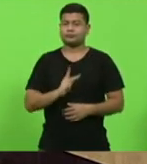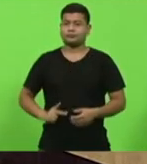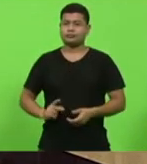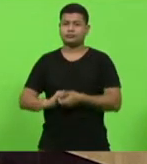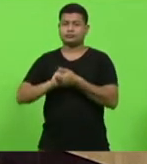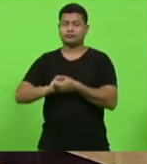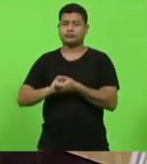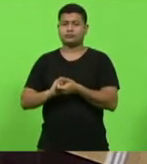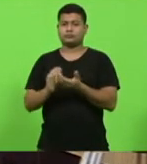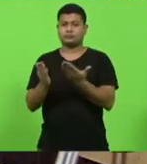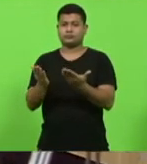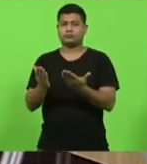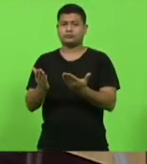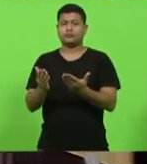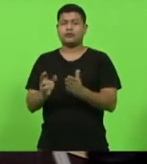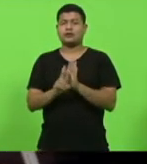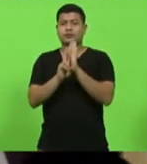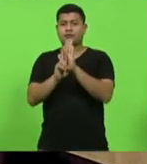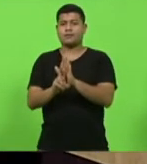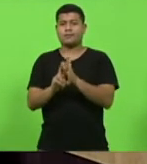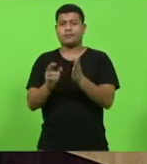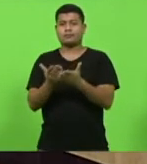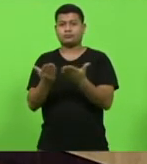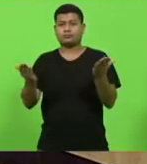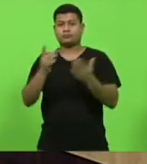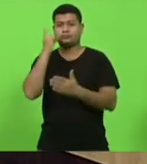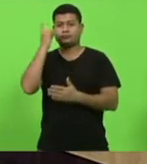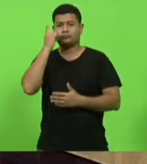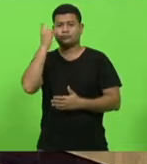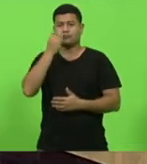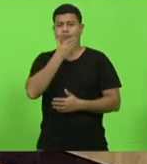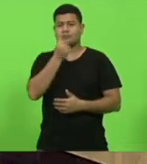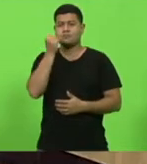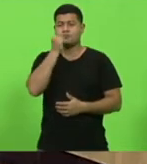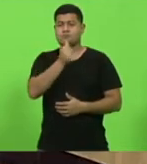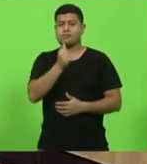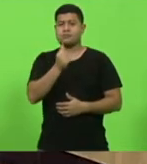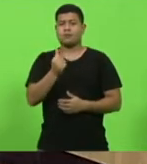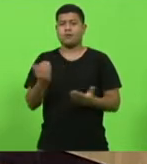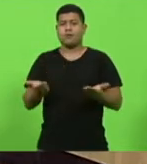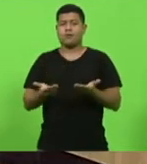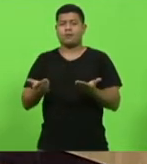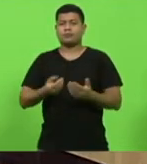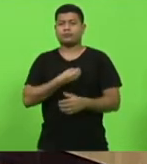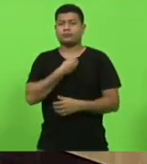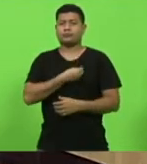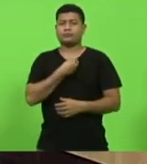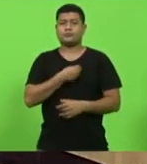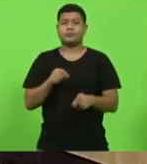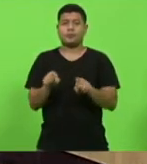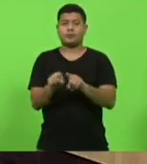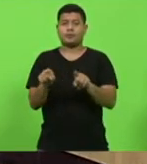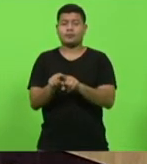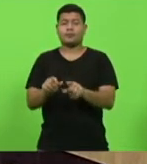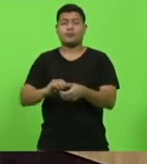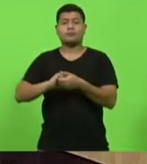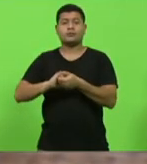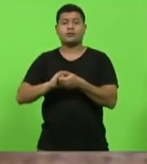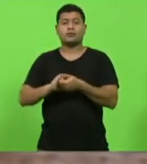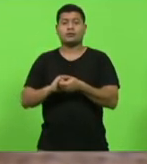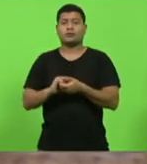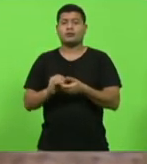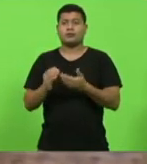cumprimento e seu nome quero cumprimentar daí mais decotadas demais deputados faz o presente mas também complementar